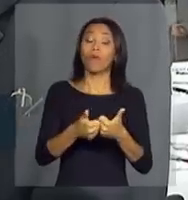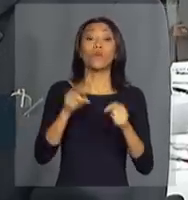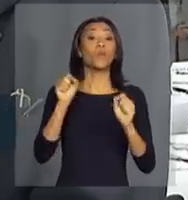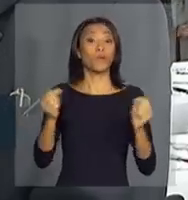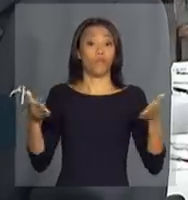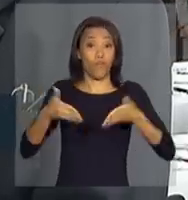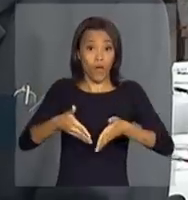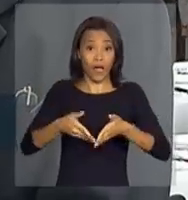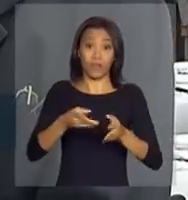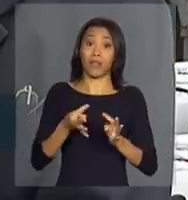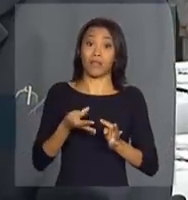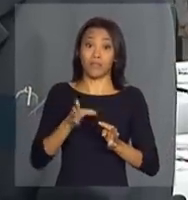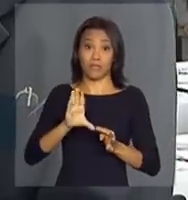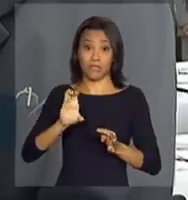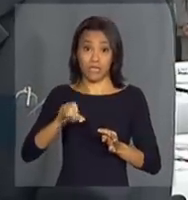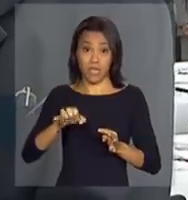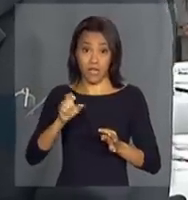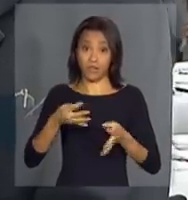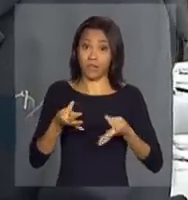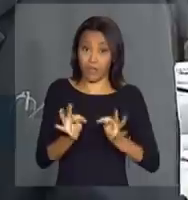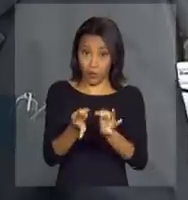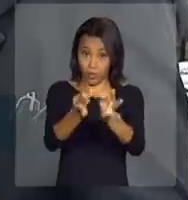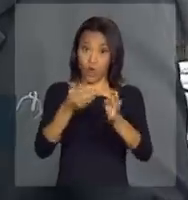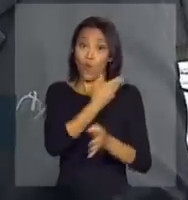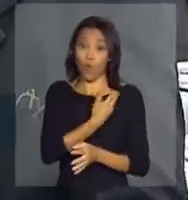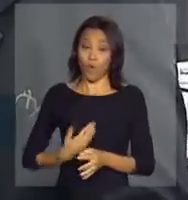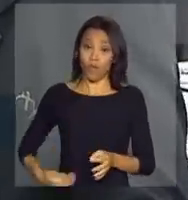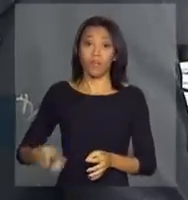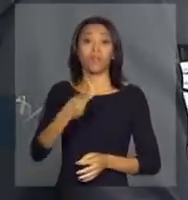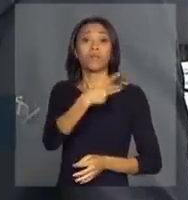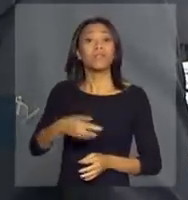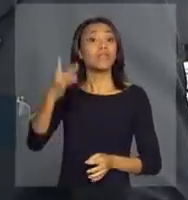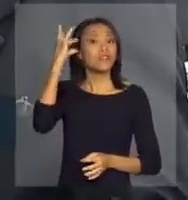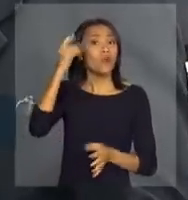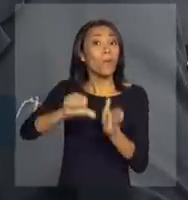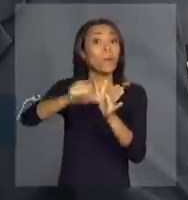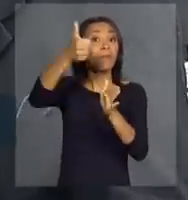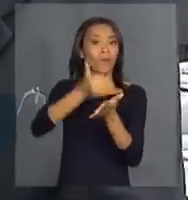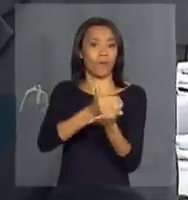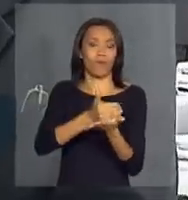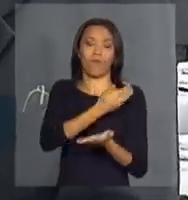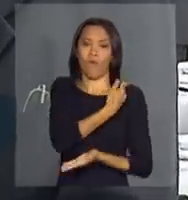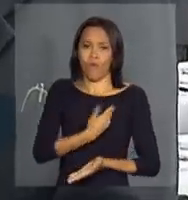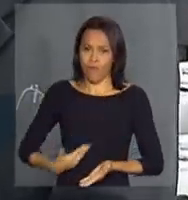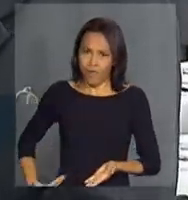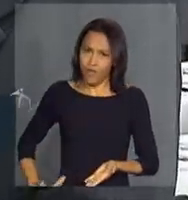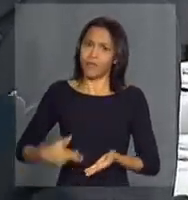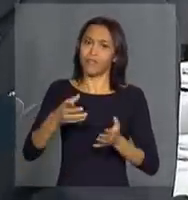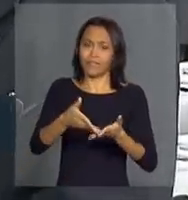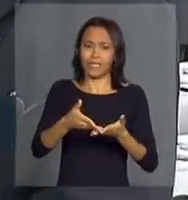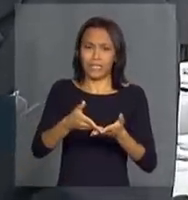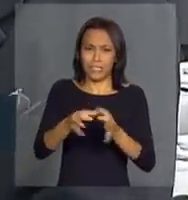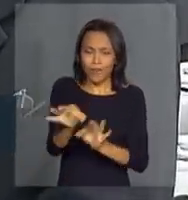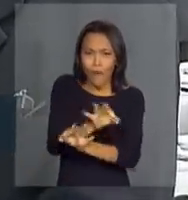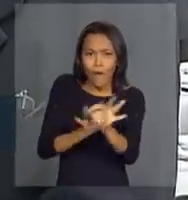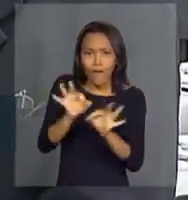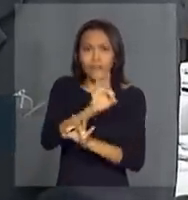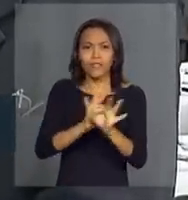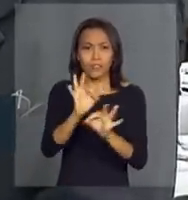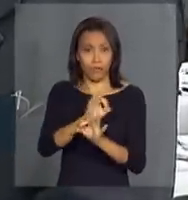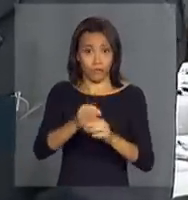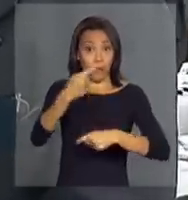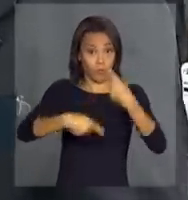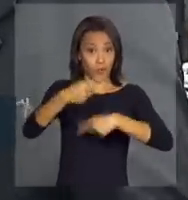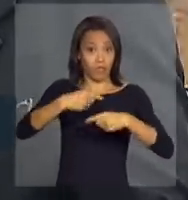e tecnologia o governo da presidenta Dilma Roussef foi o primeiro governo que estabeleceu como eixo estruturante na política de